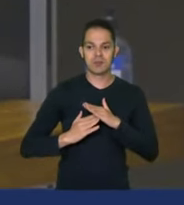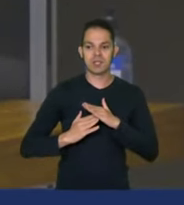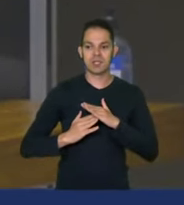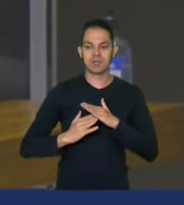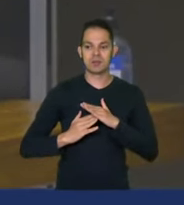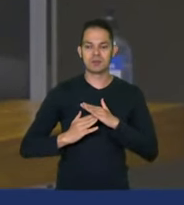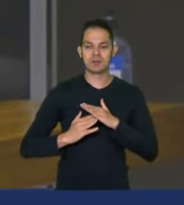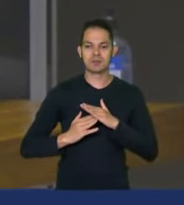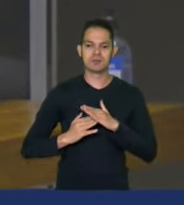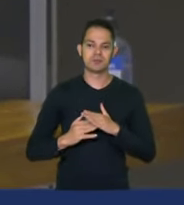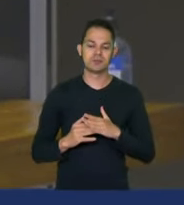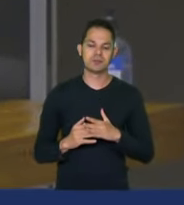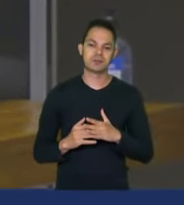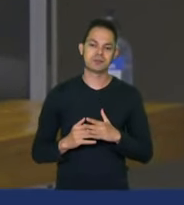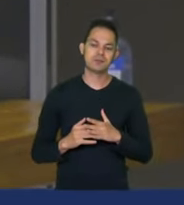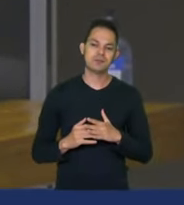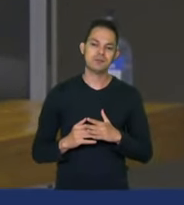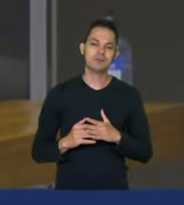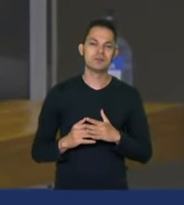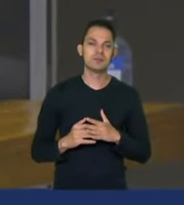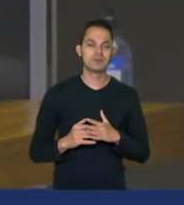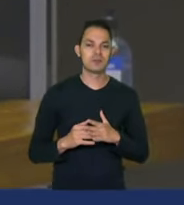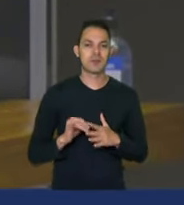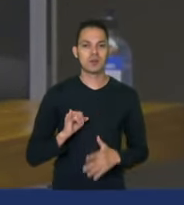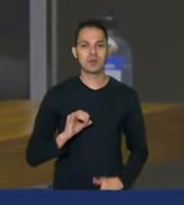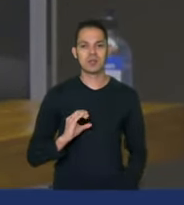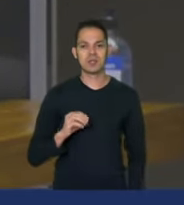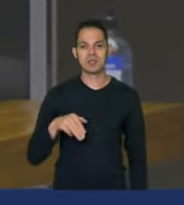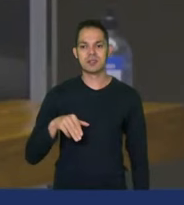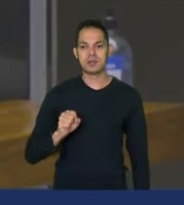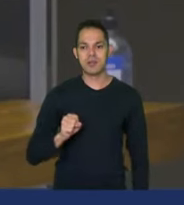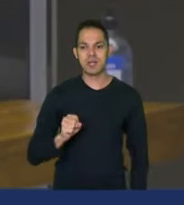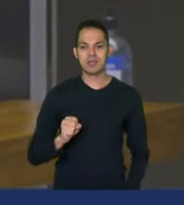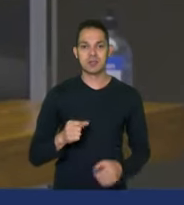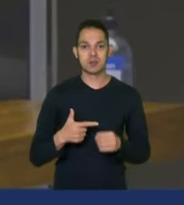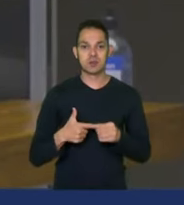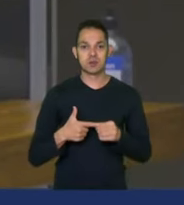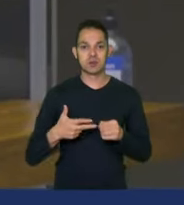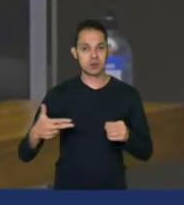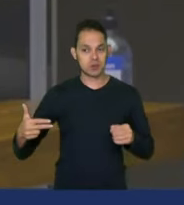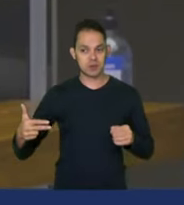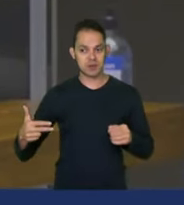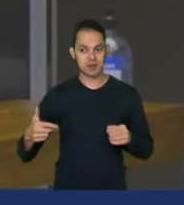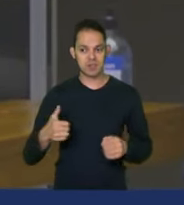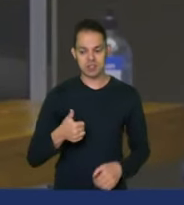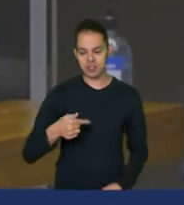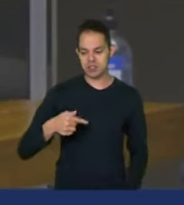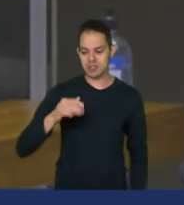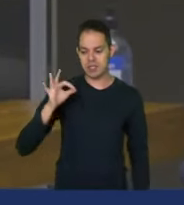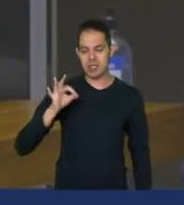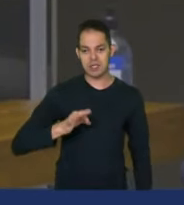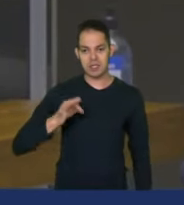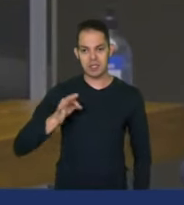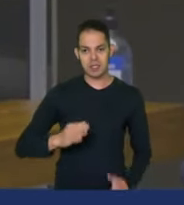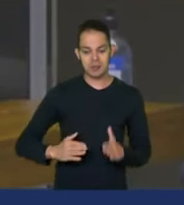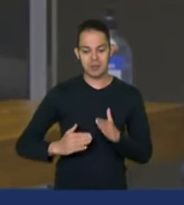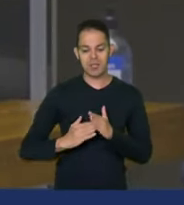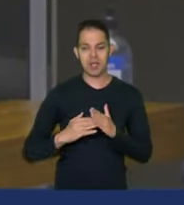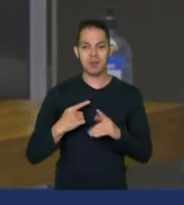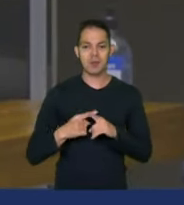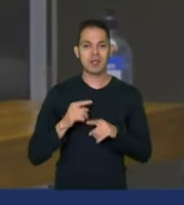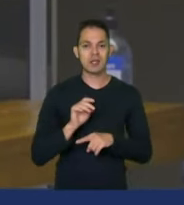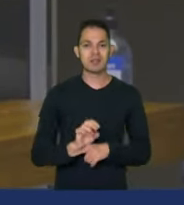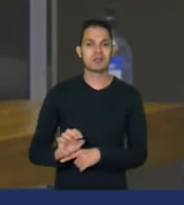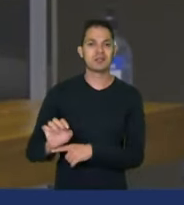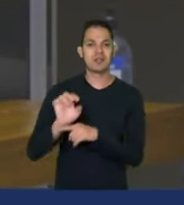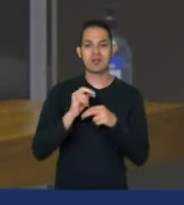esse incidente do ICMS sobre os combustíveis de 17%, para limitar, porque tinham muitos estados que